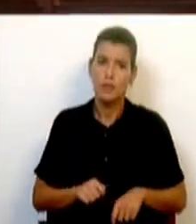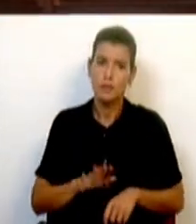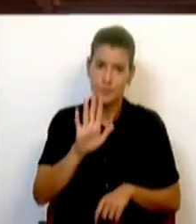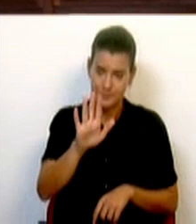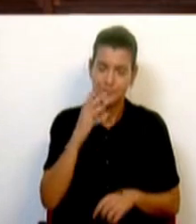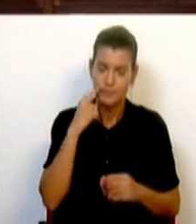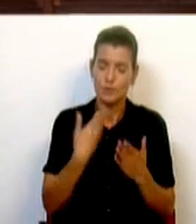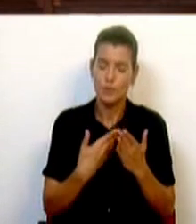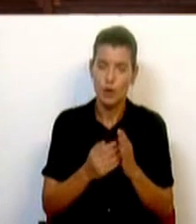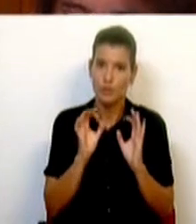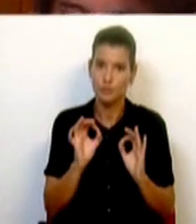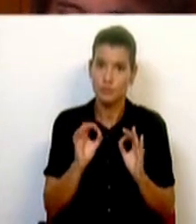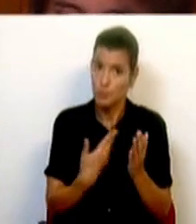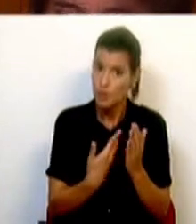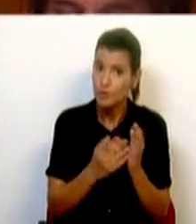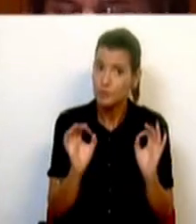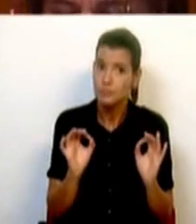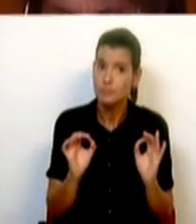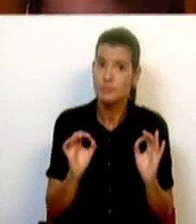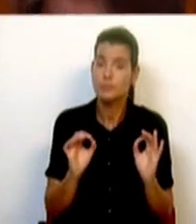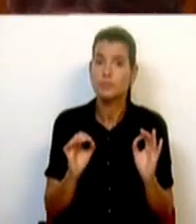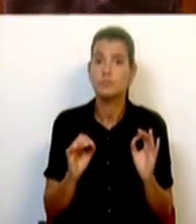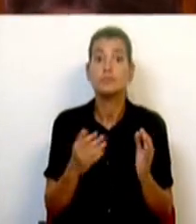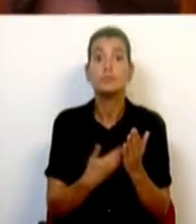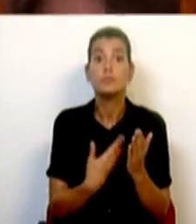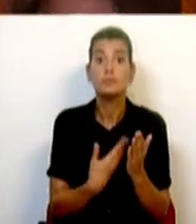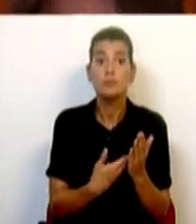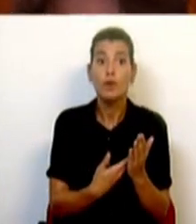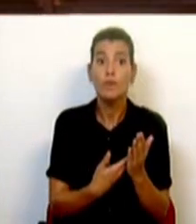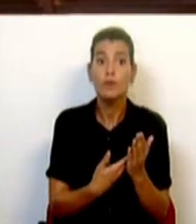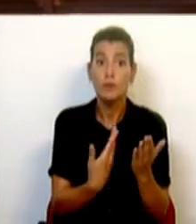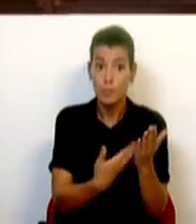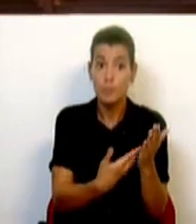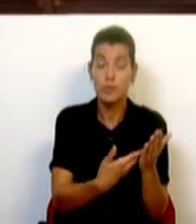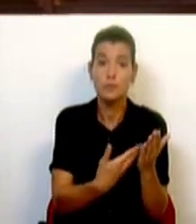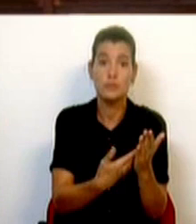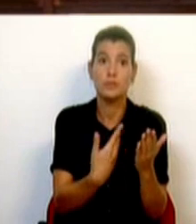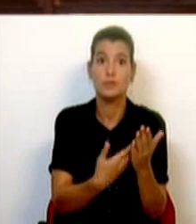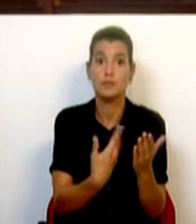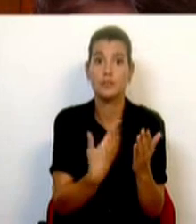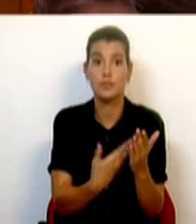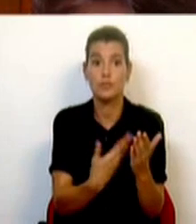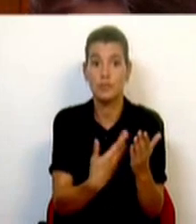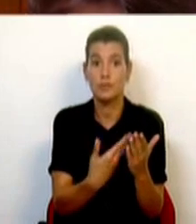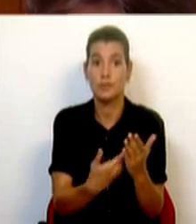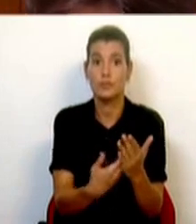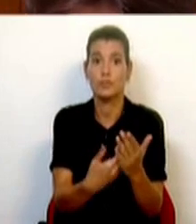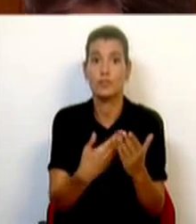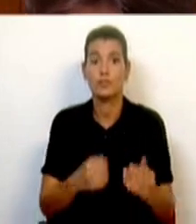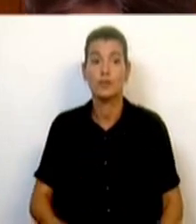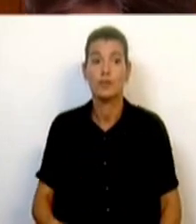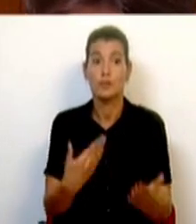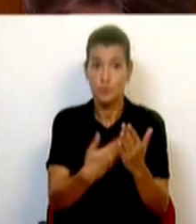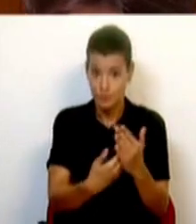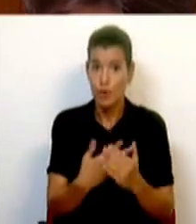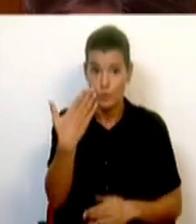vamos a factos. Factos. Factos. Factos, Sr. Deputado. Factos.